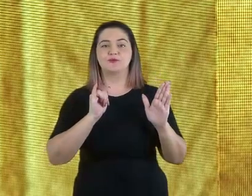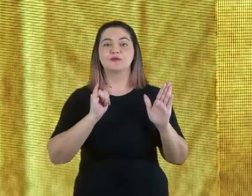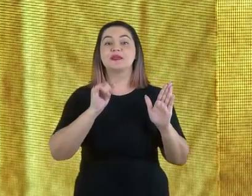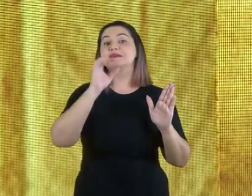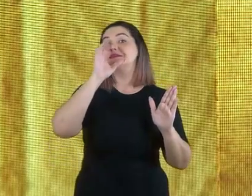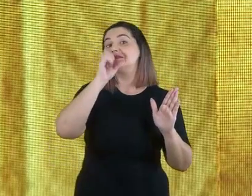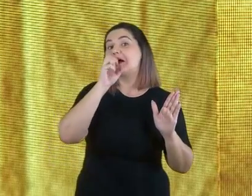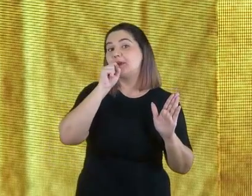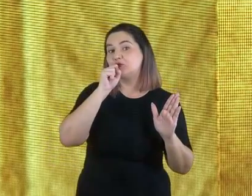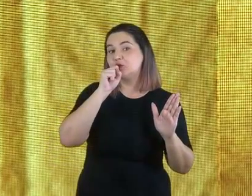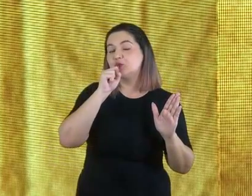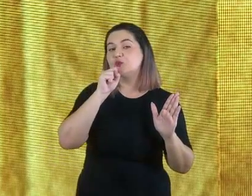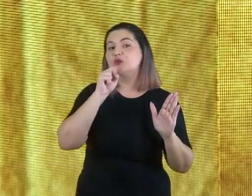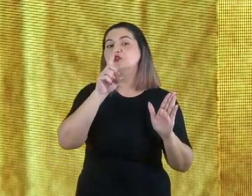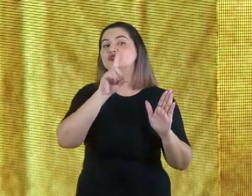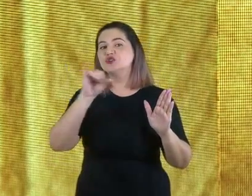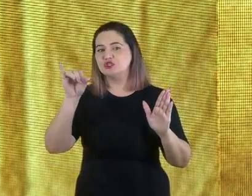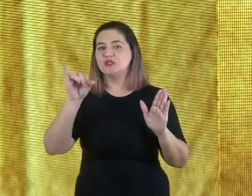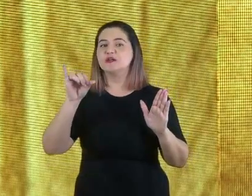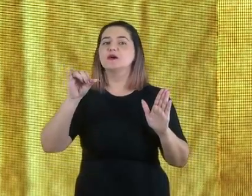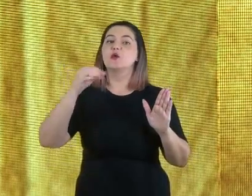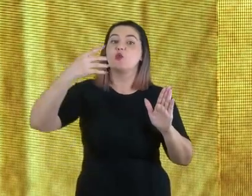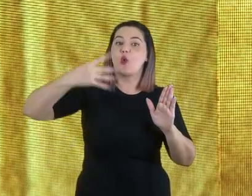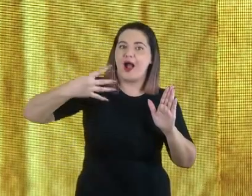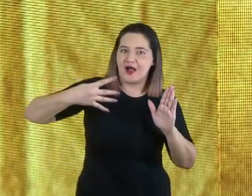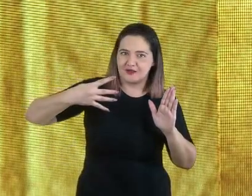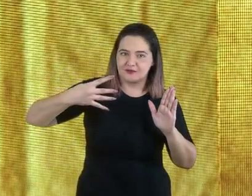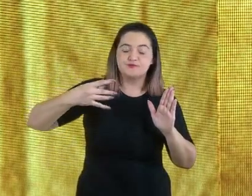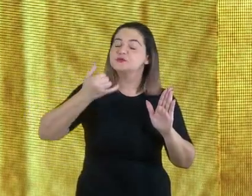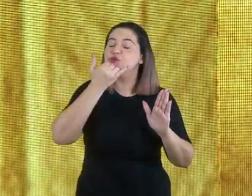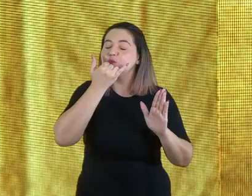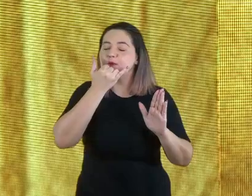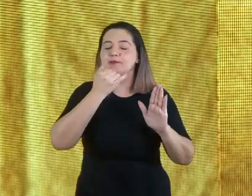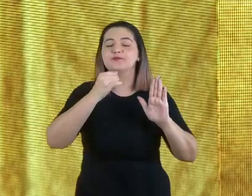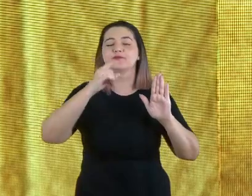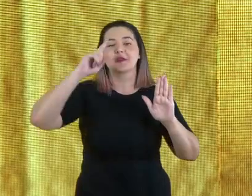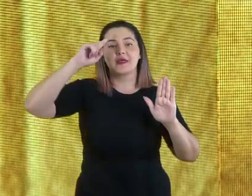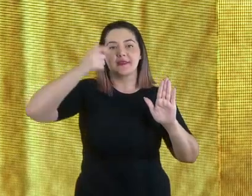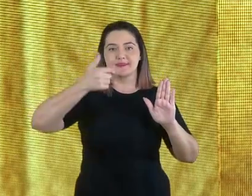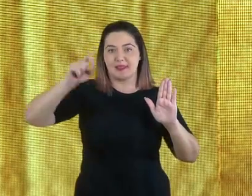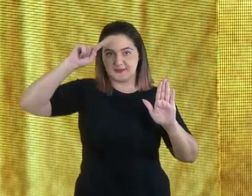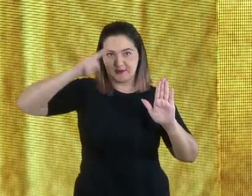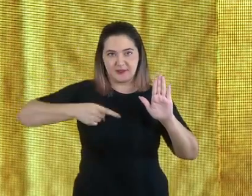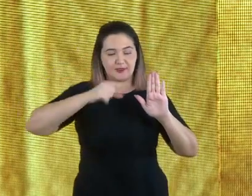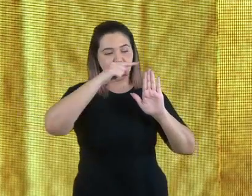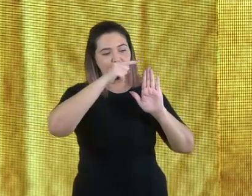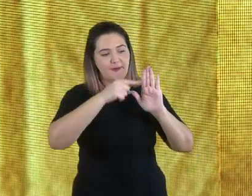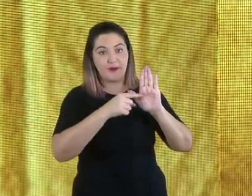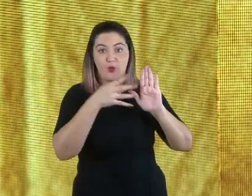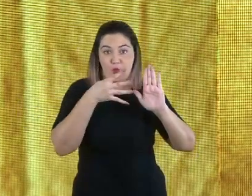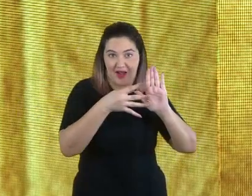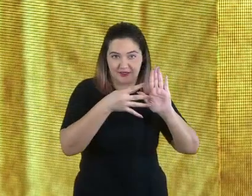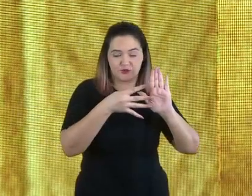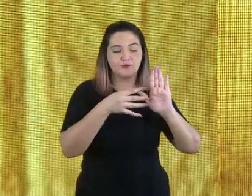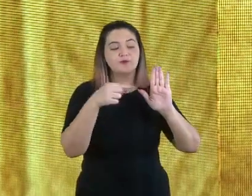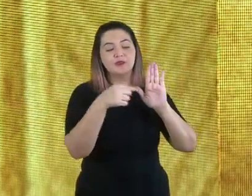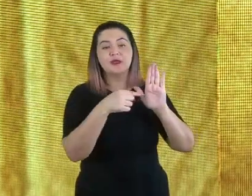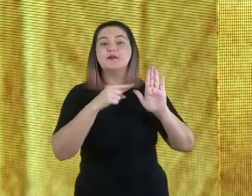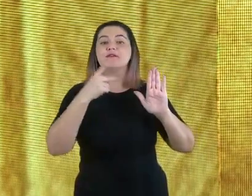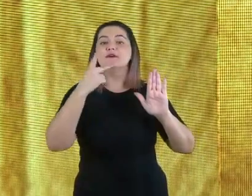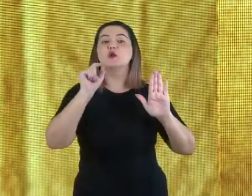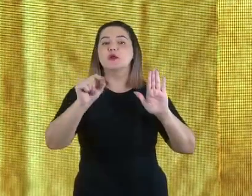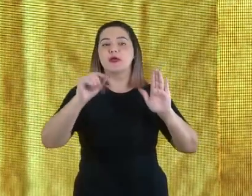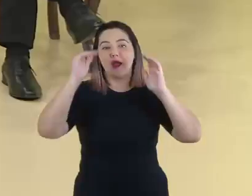dia da semana, o dia que deve ser guardado, e não o domingo, que na verdade não é o sétimo dia, mas sim o primeiro dia da